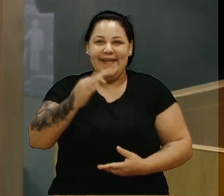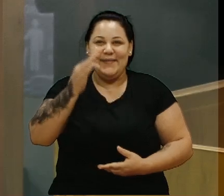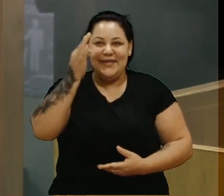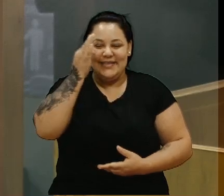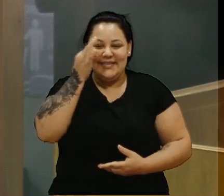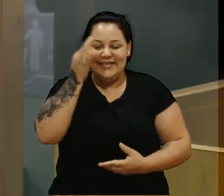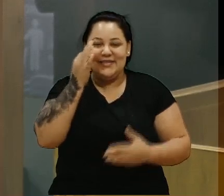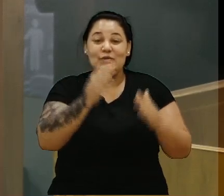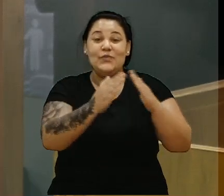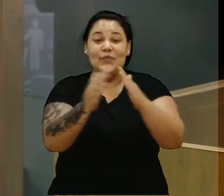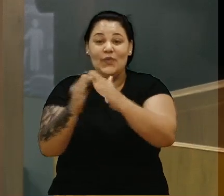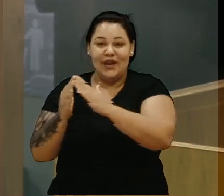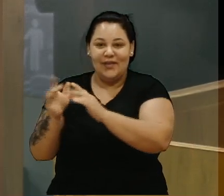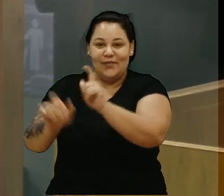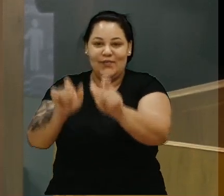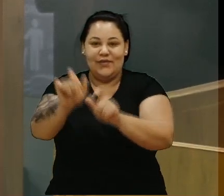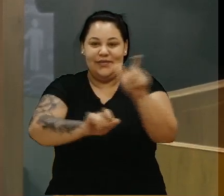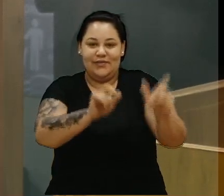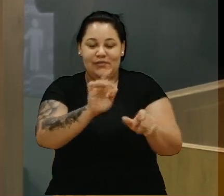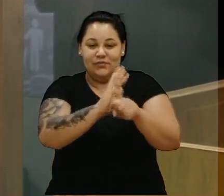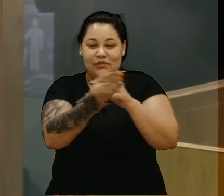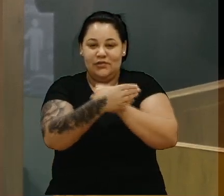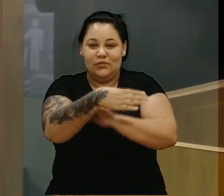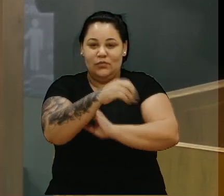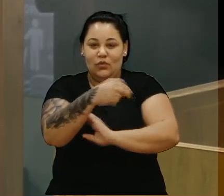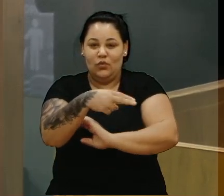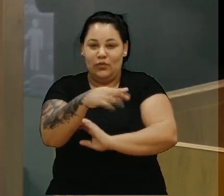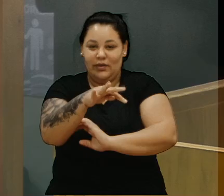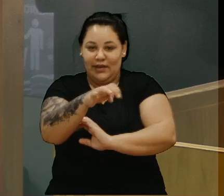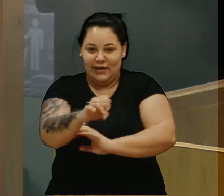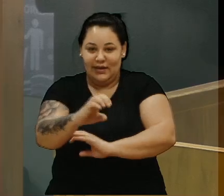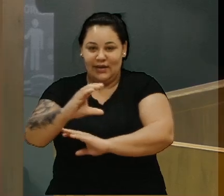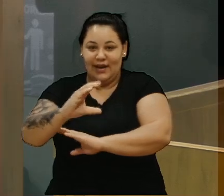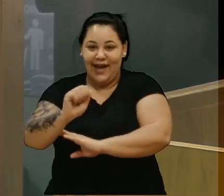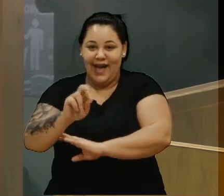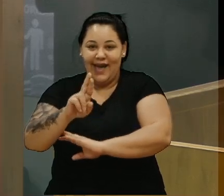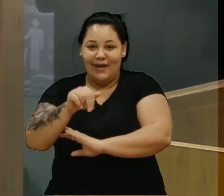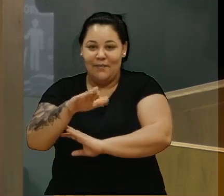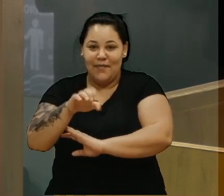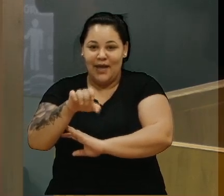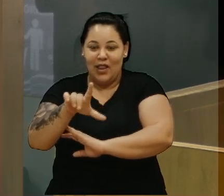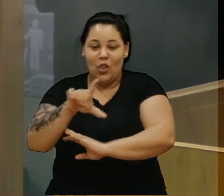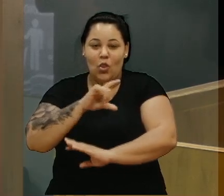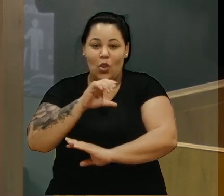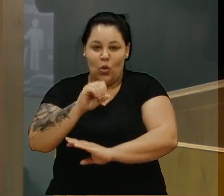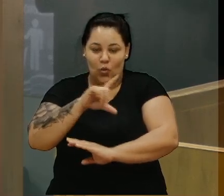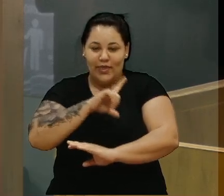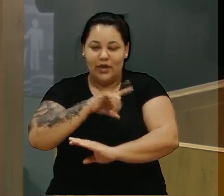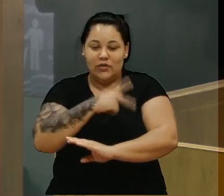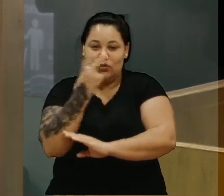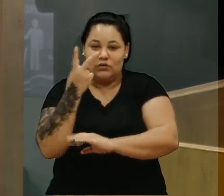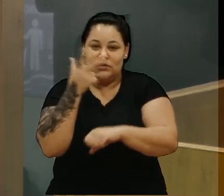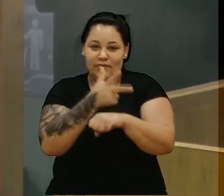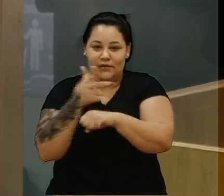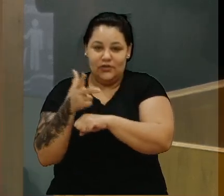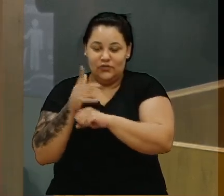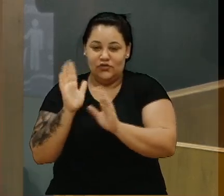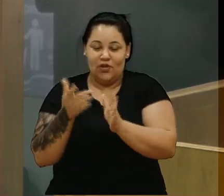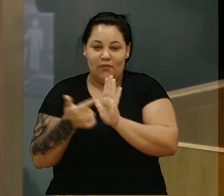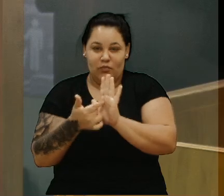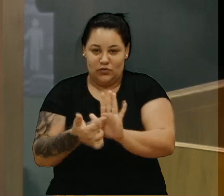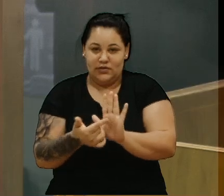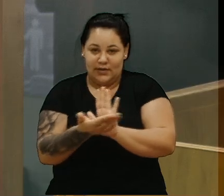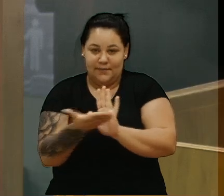moradores e moradoras do bairro Monte Carmelo. A gente tem 2 vídeos que vão ser